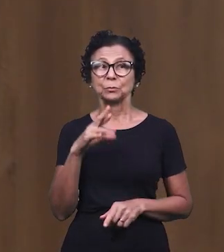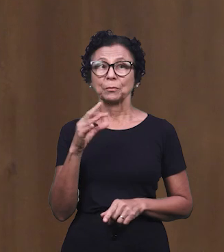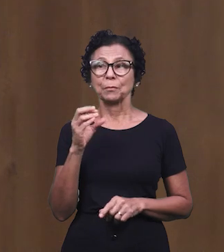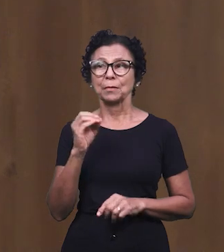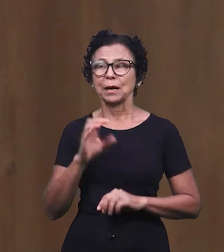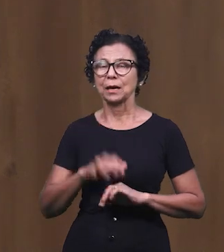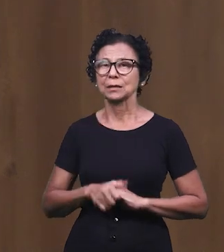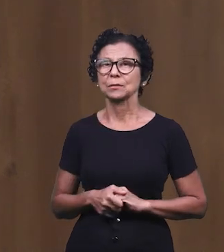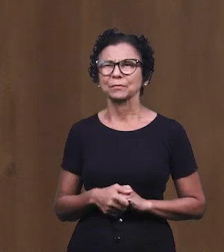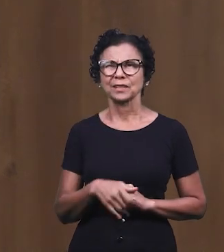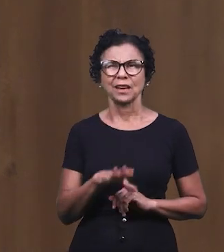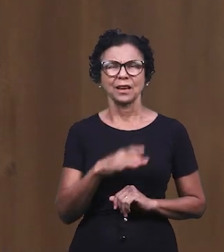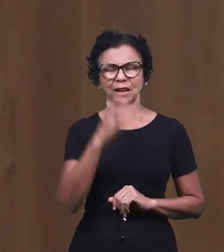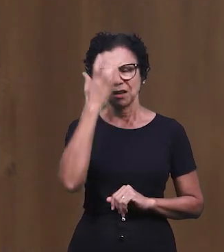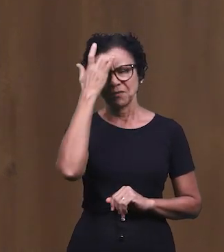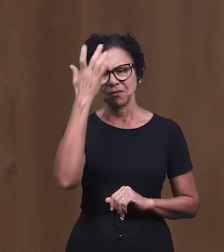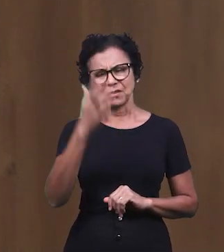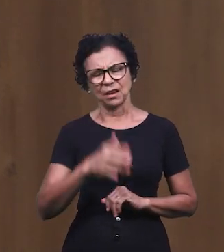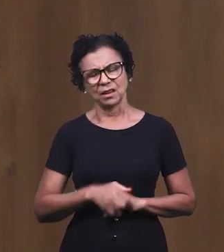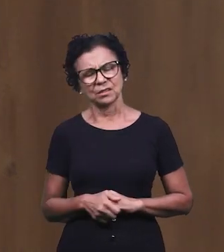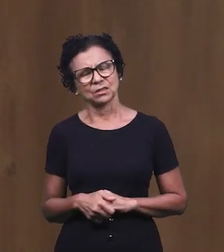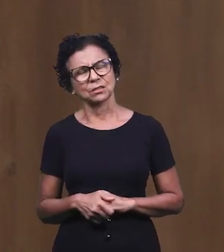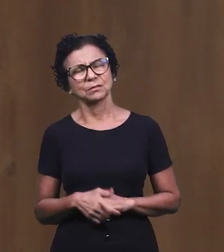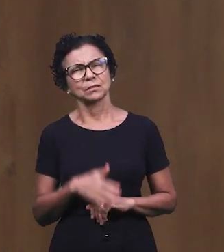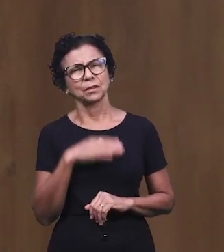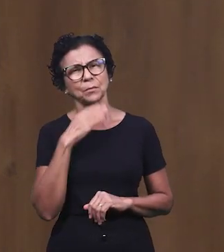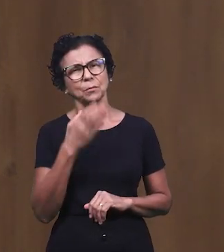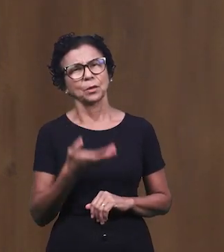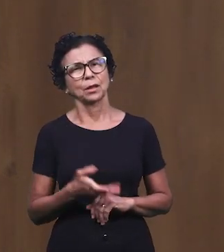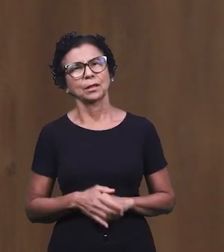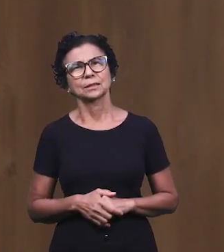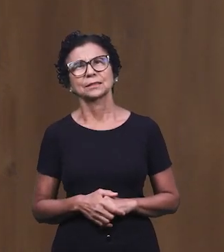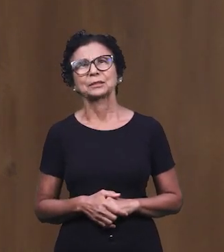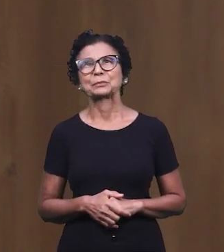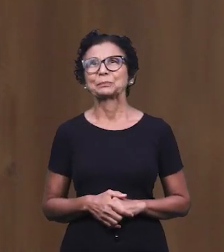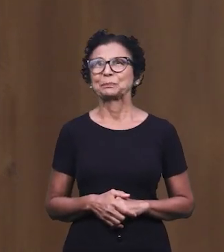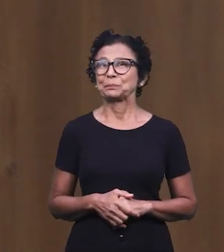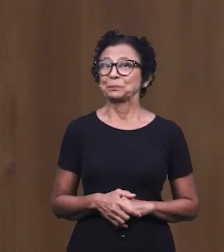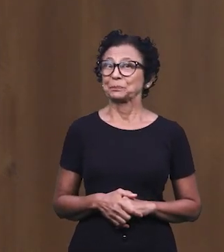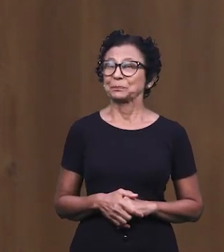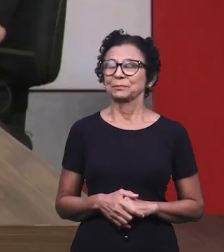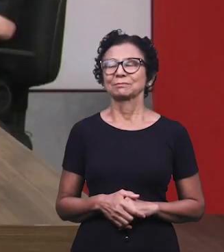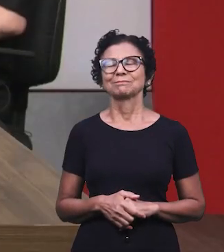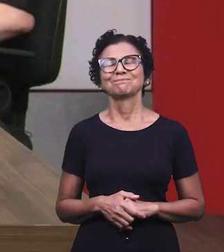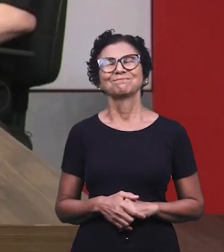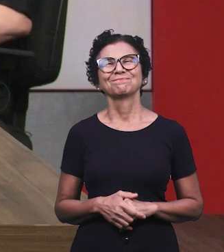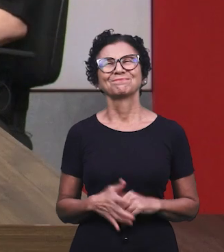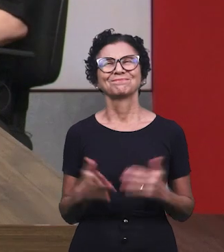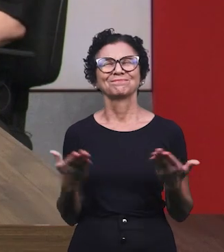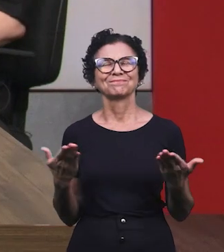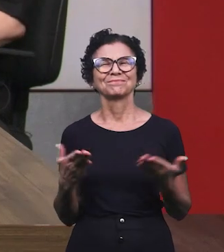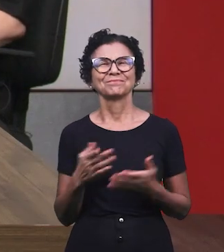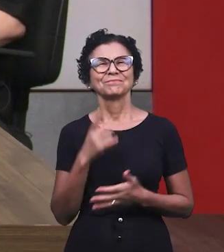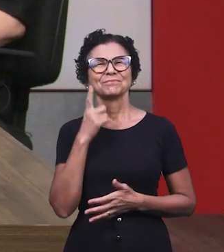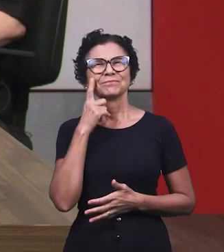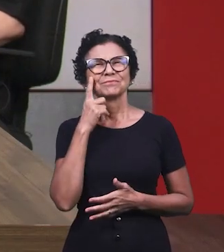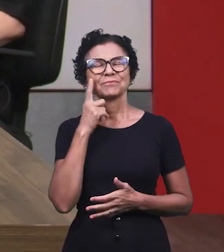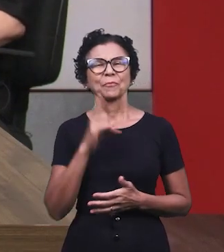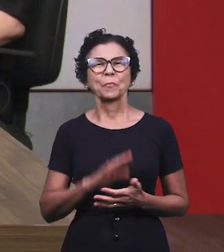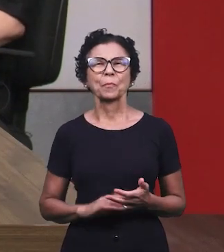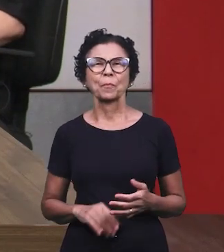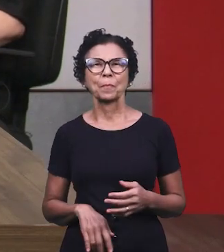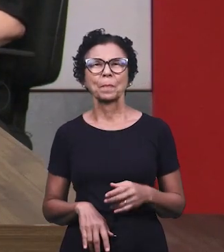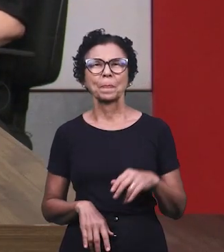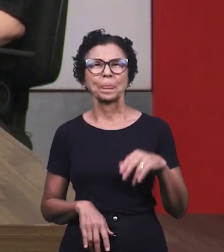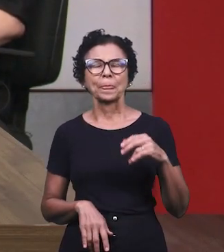vai ser muito fácil, louvor de criança, moleza. Aí acaba pegando um pouco mais. E hoje, para a gente começar, nós vamos falar de dois